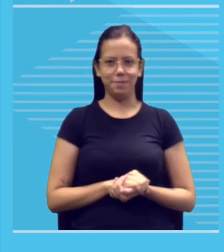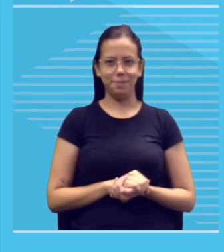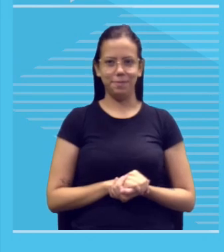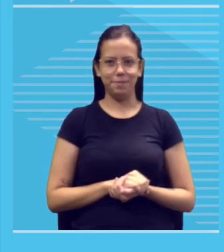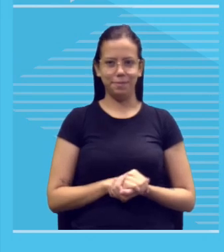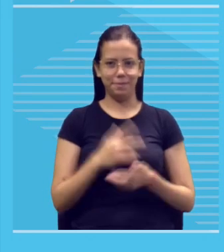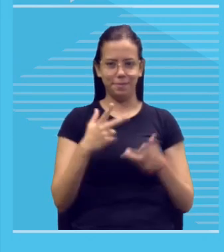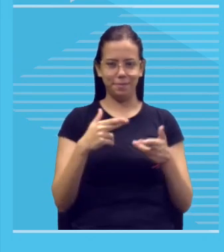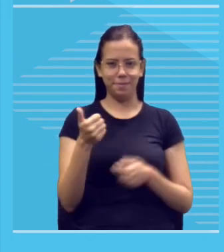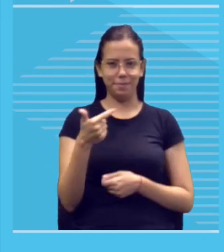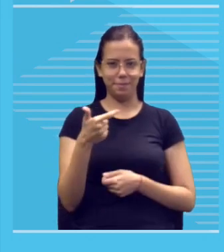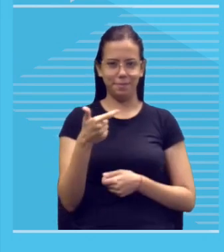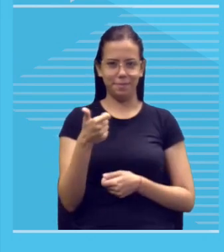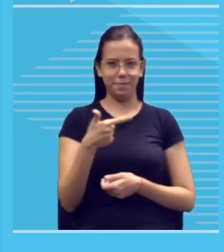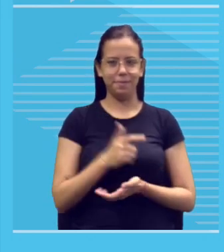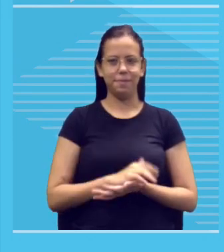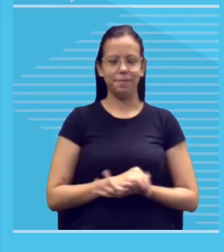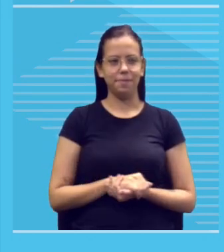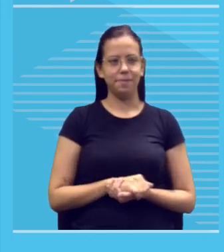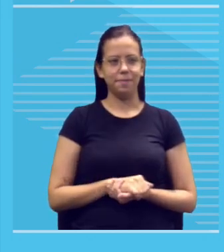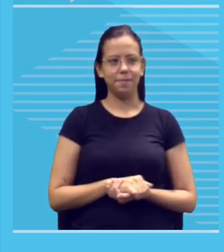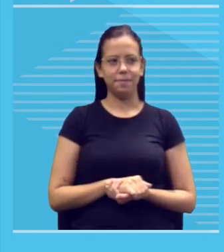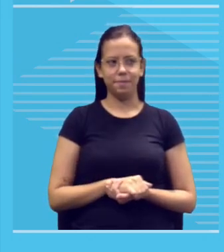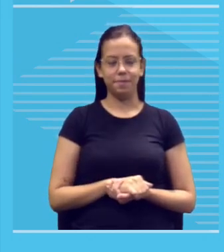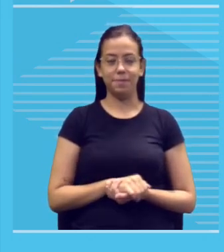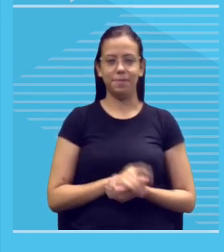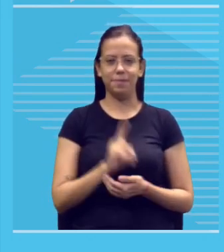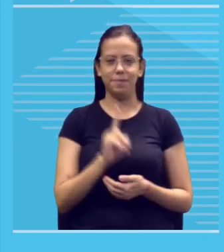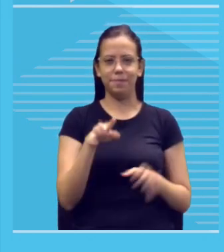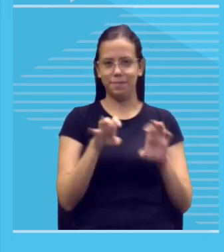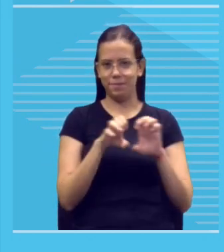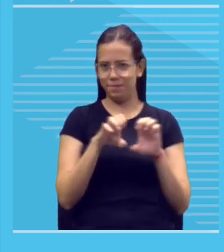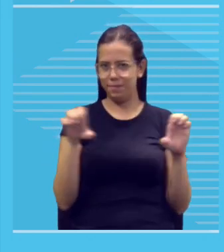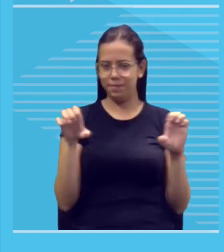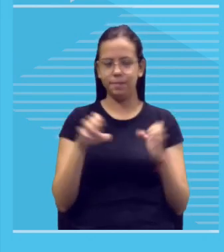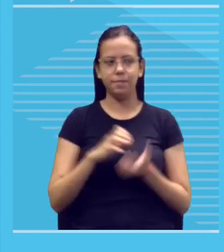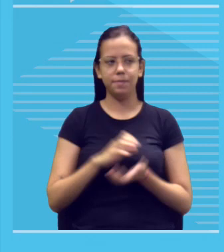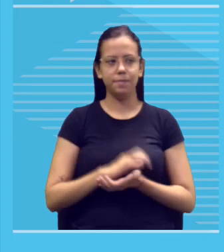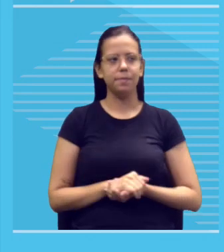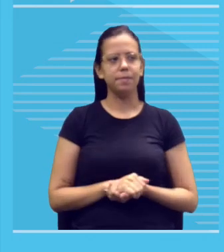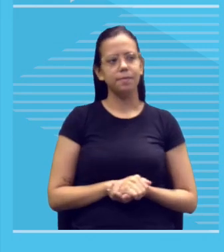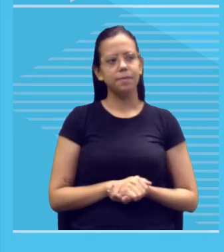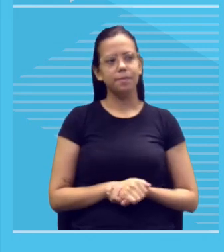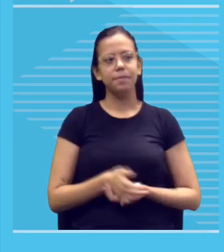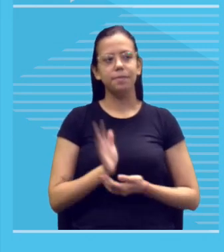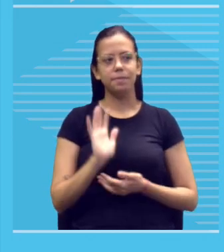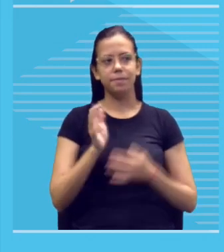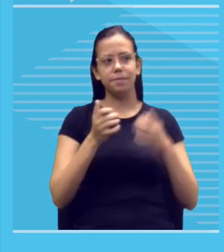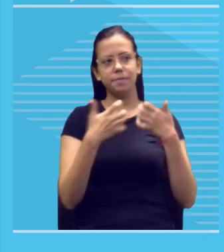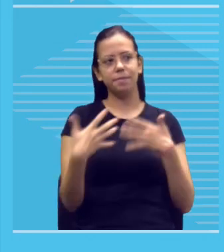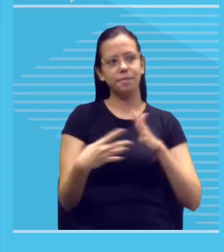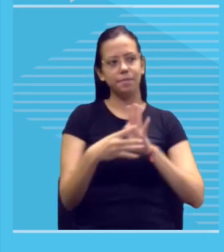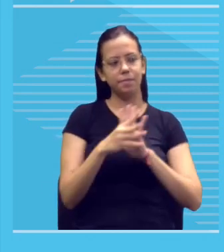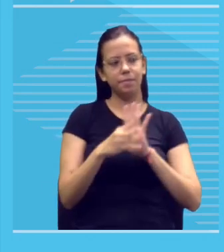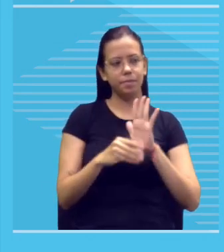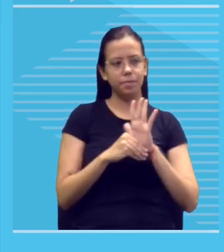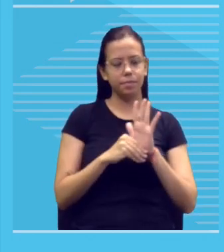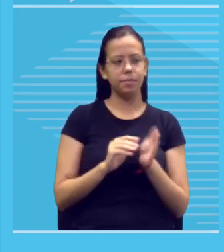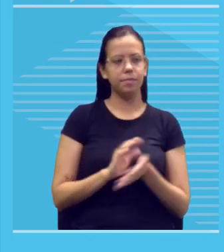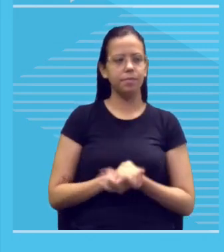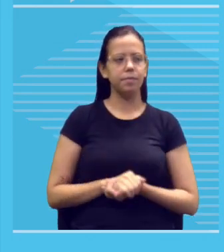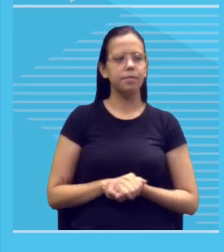ó Isso é uma equação né E a gente já desenvolveu este conteúdo aqui já